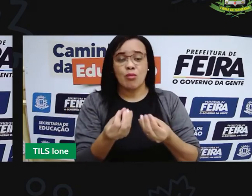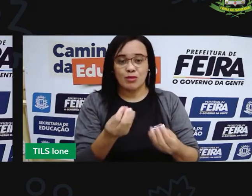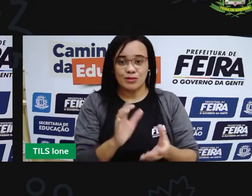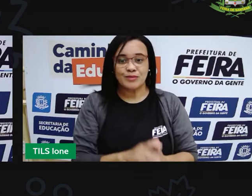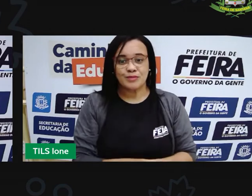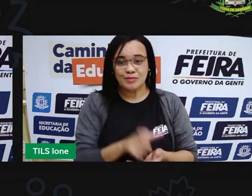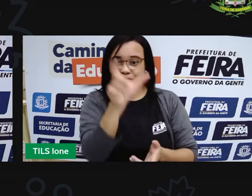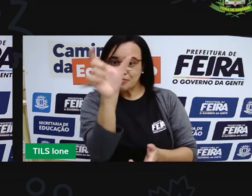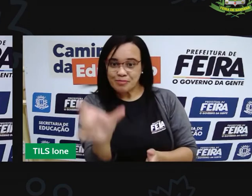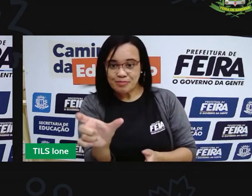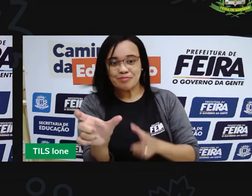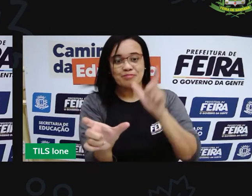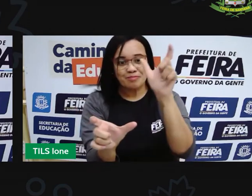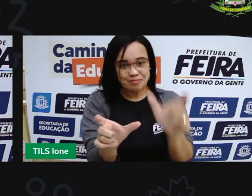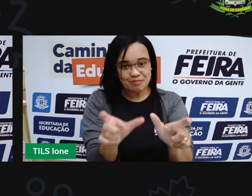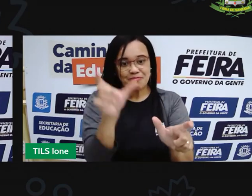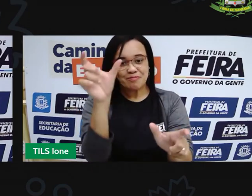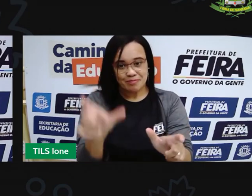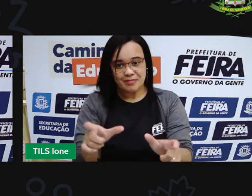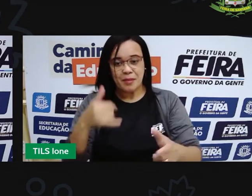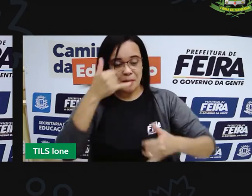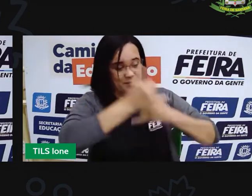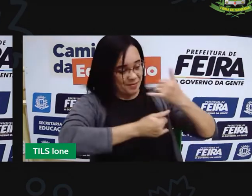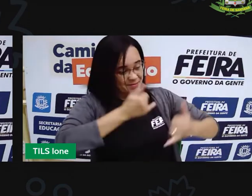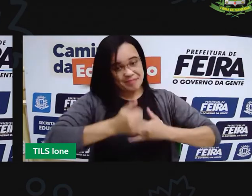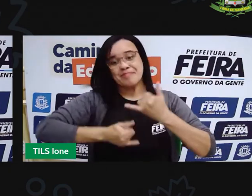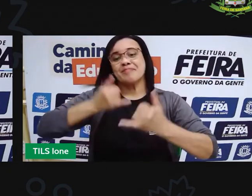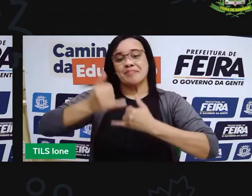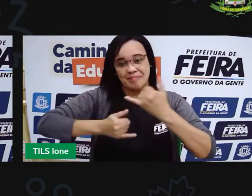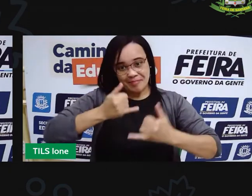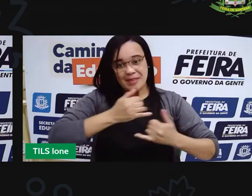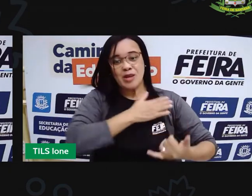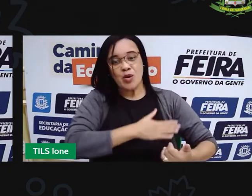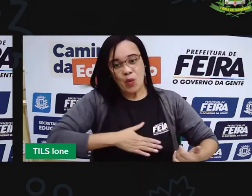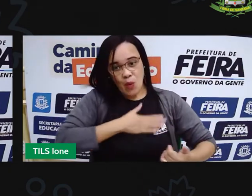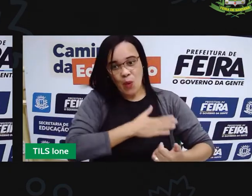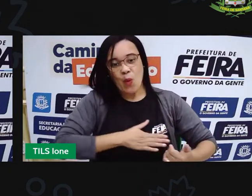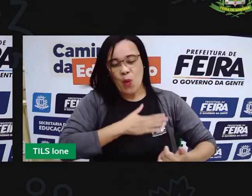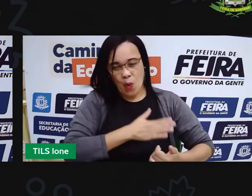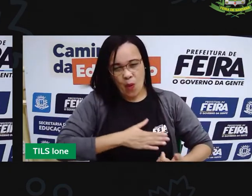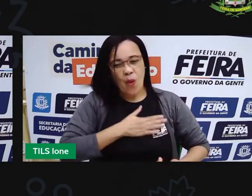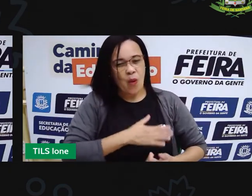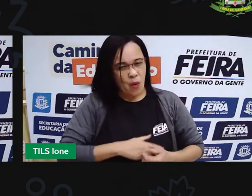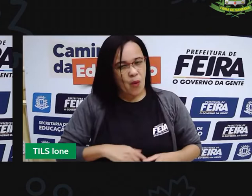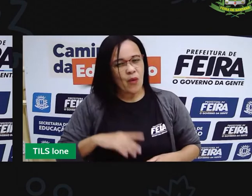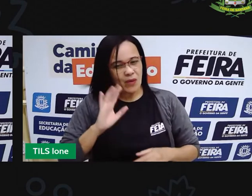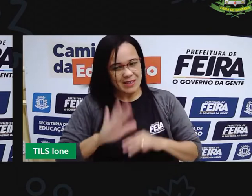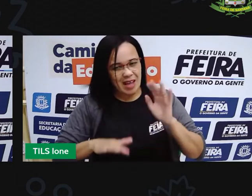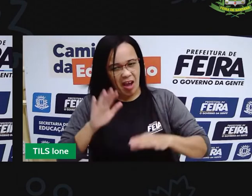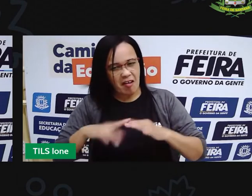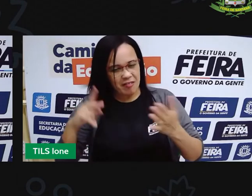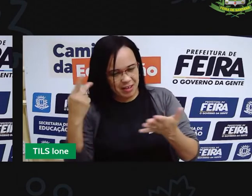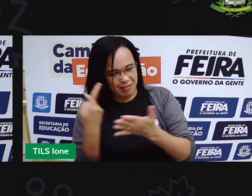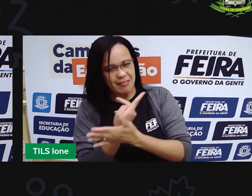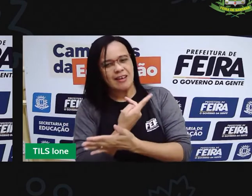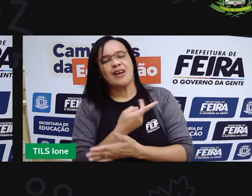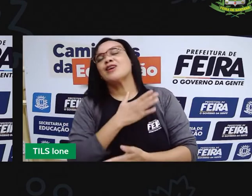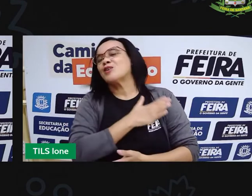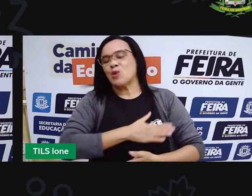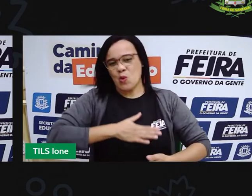aquele personagem folclórico que ele é muito brincalhão, ele gosta de pregar